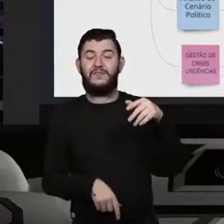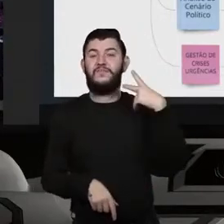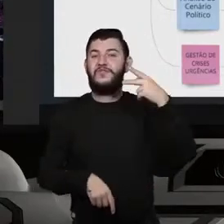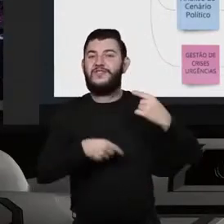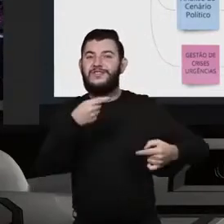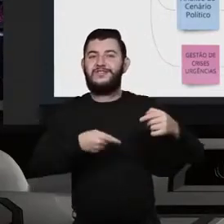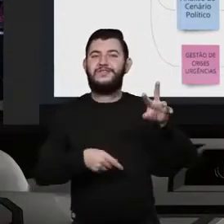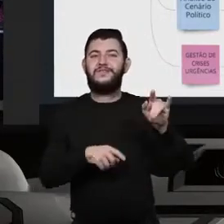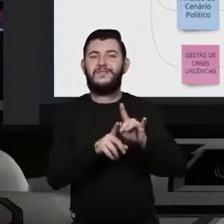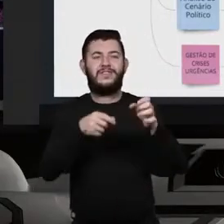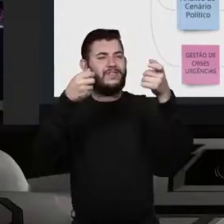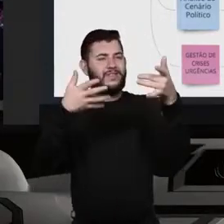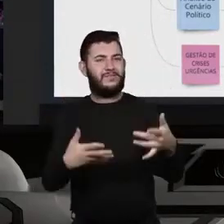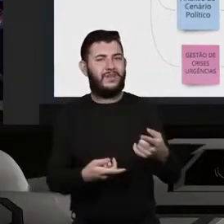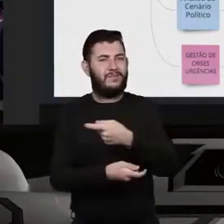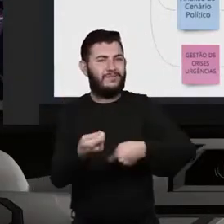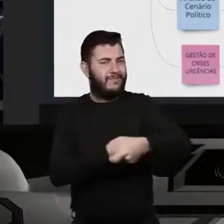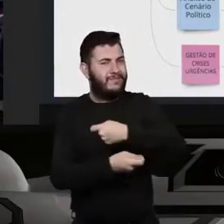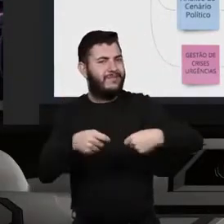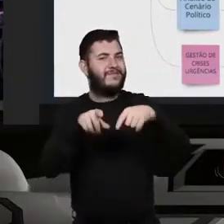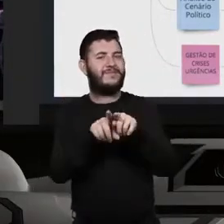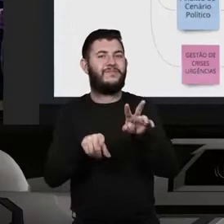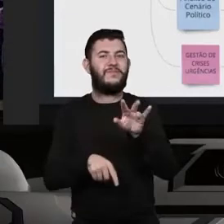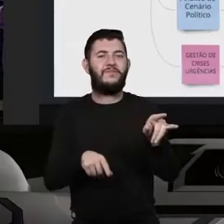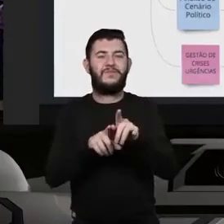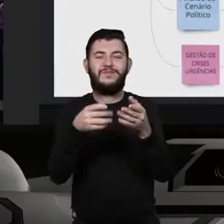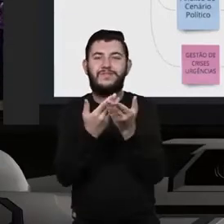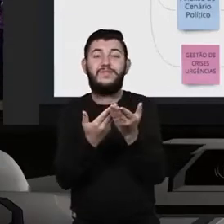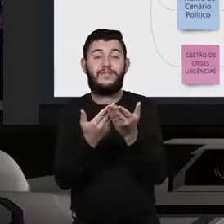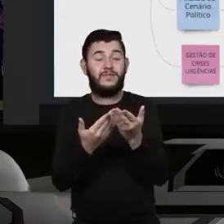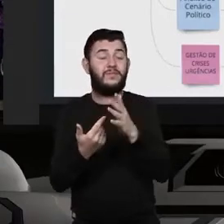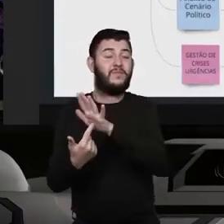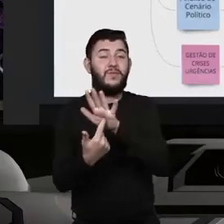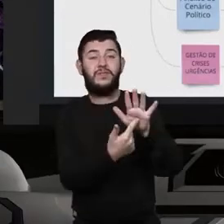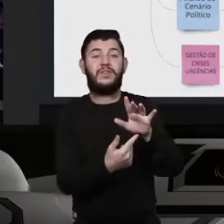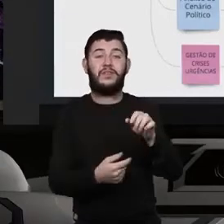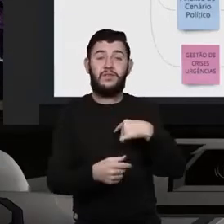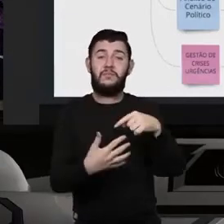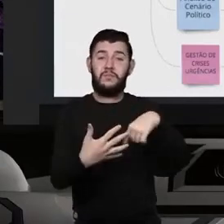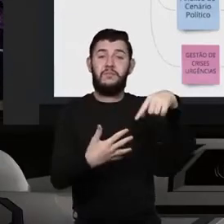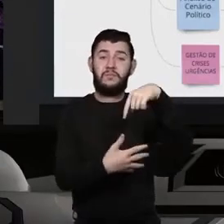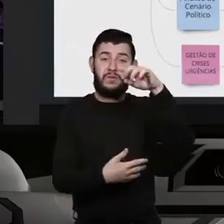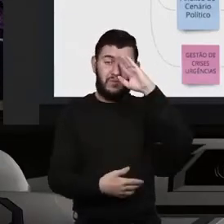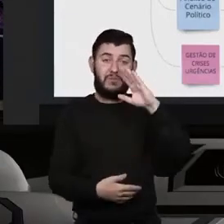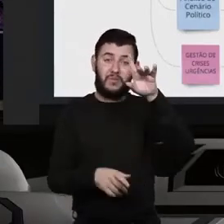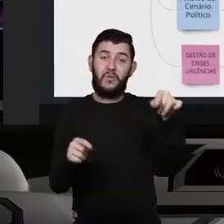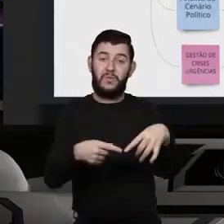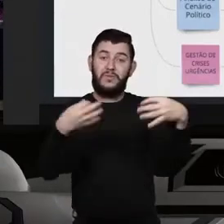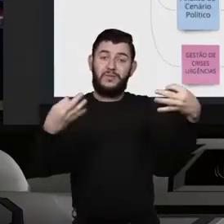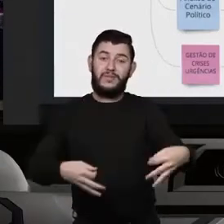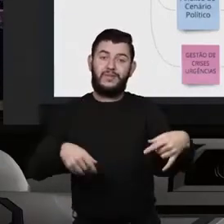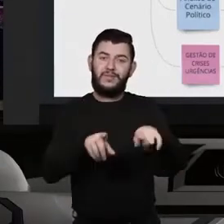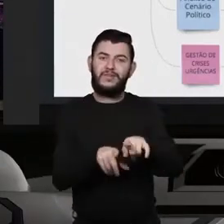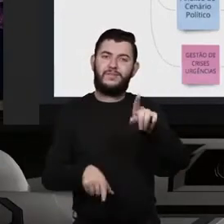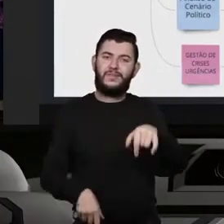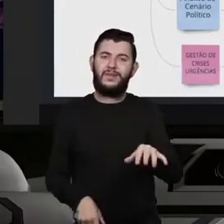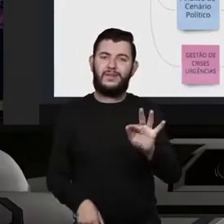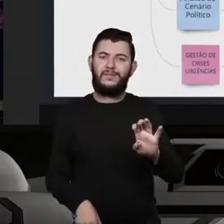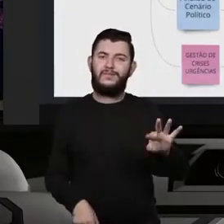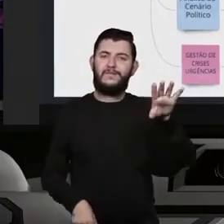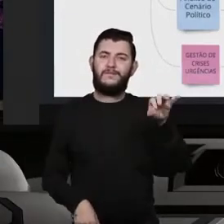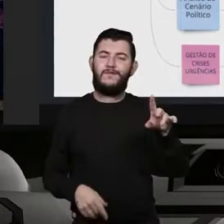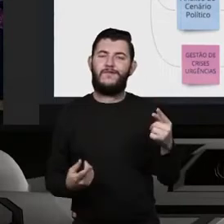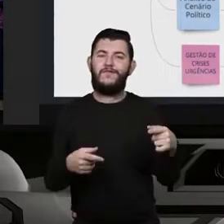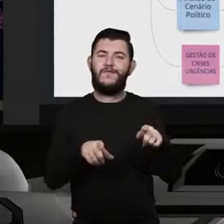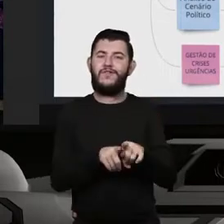vai negociar e o que vai se abrir mão em relação a essas prioridades viáveis, né? Que são as prioridades factíveis, e também